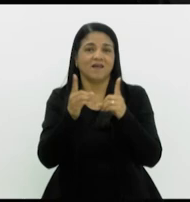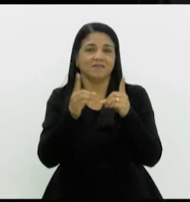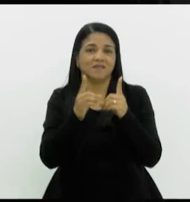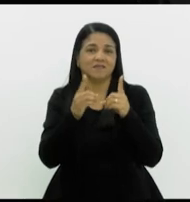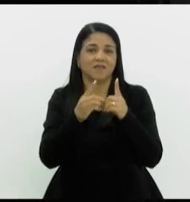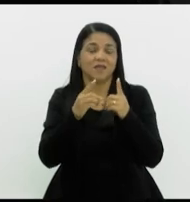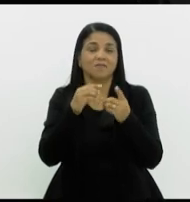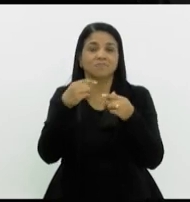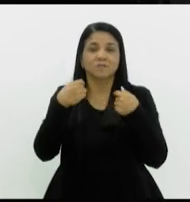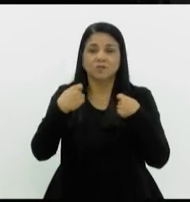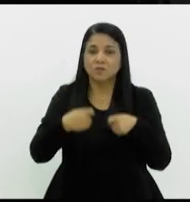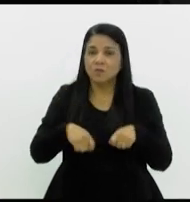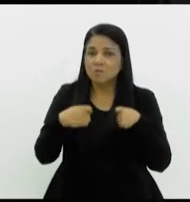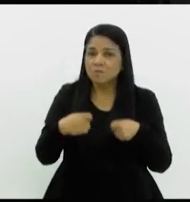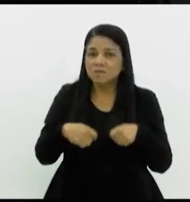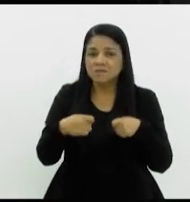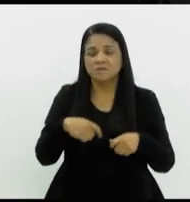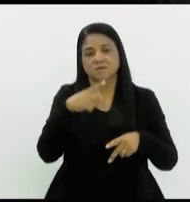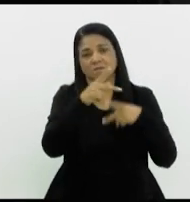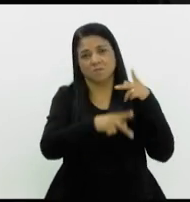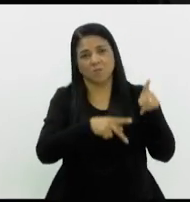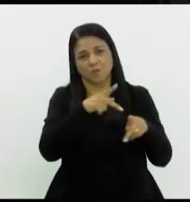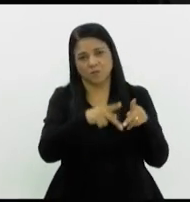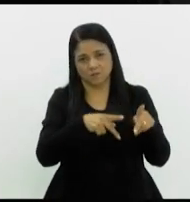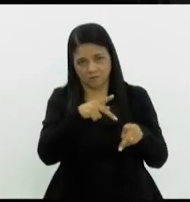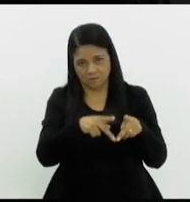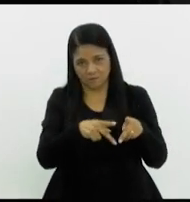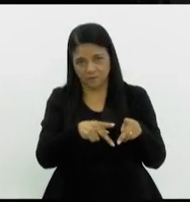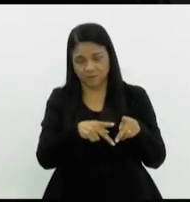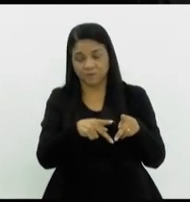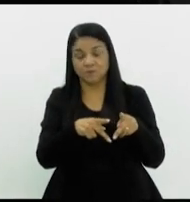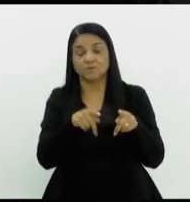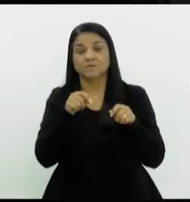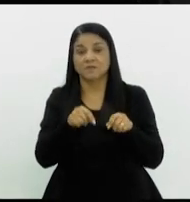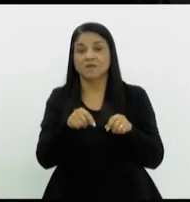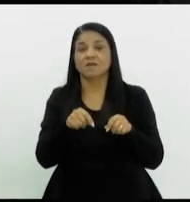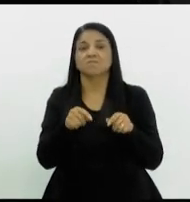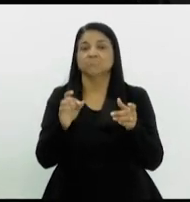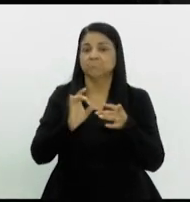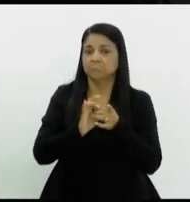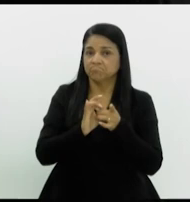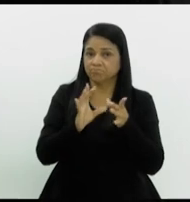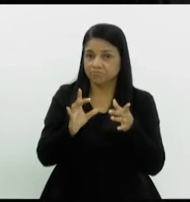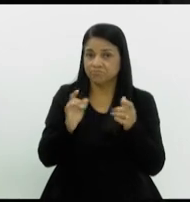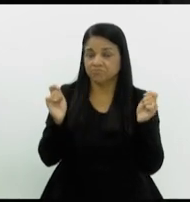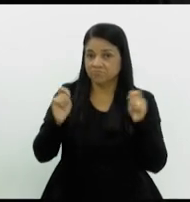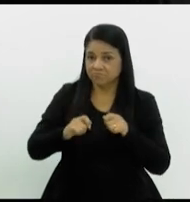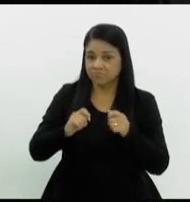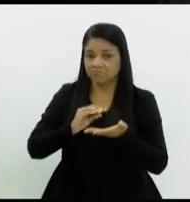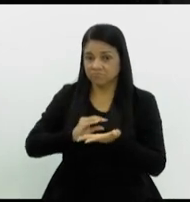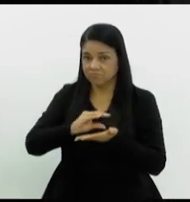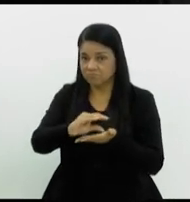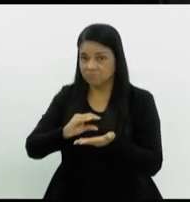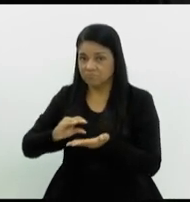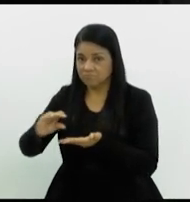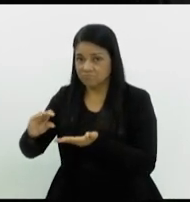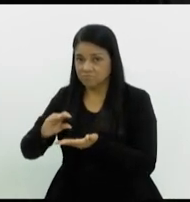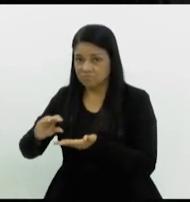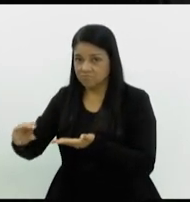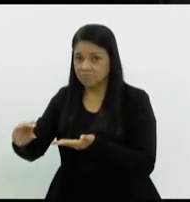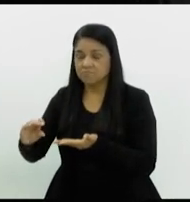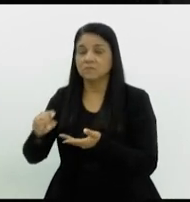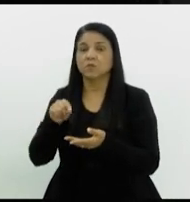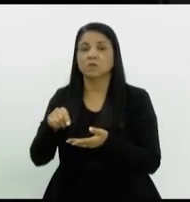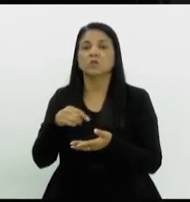necessidades reais das nossas comunidades, pois elas permitem que possamos destinar recursos para as demandas